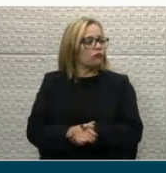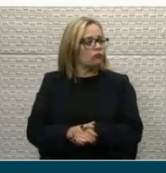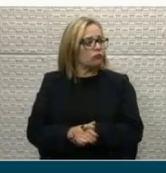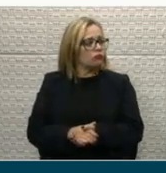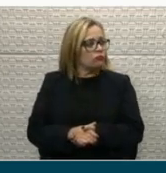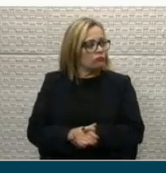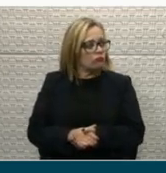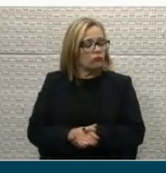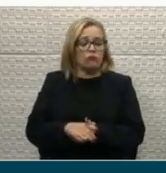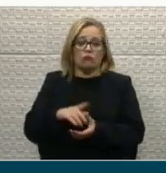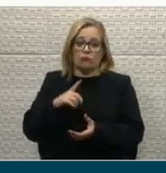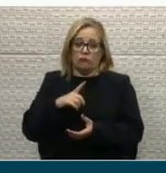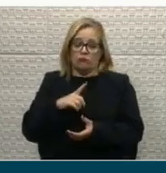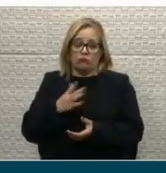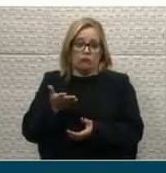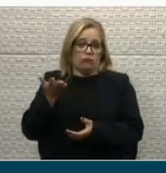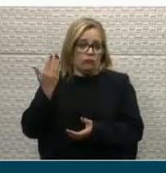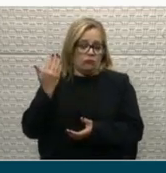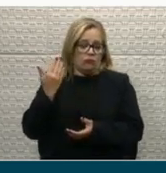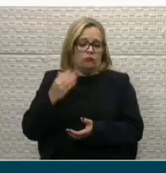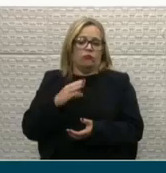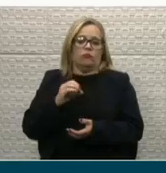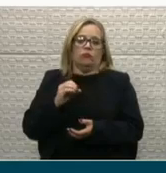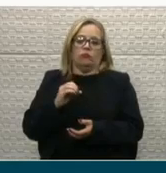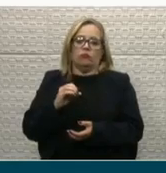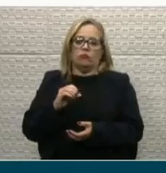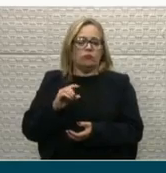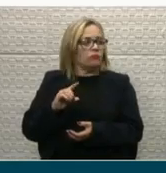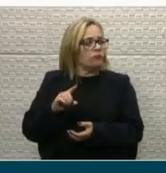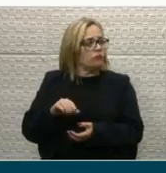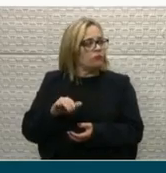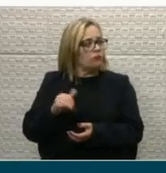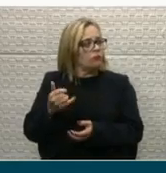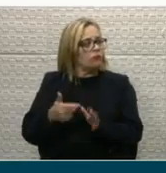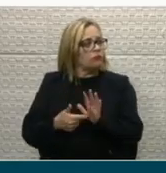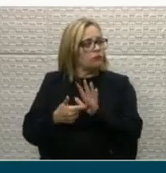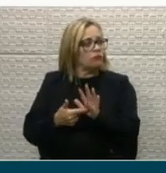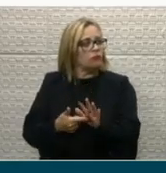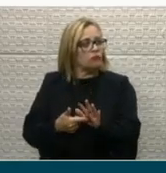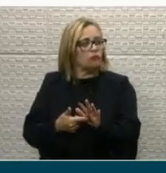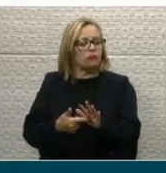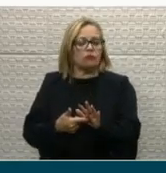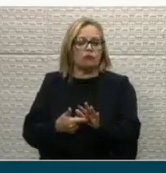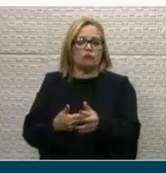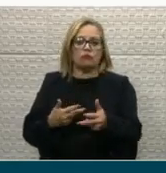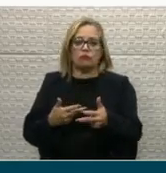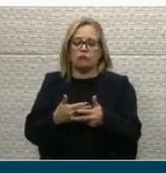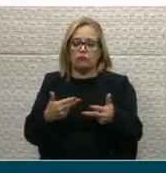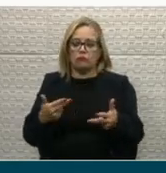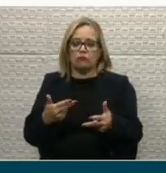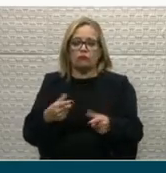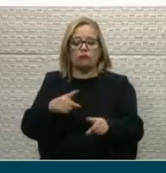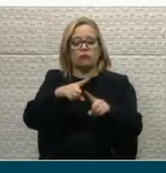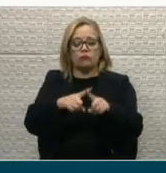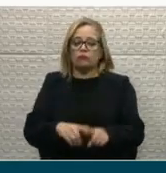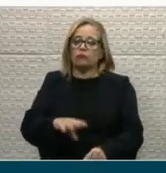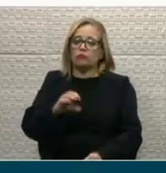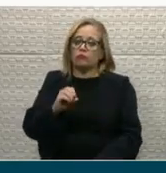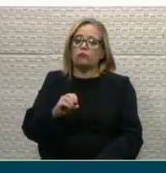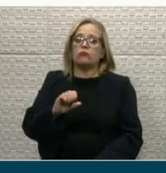o vetor 0y inicialmente e expressei a sua imagem como uma constante vezes